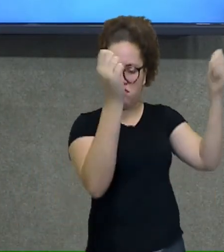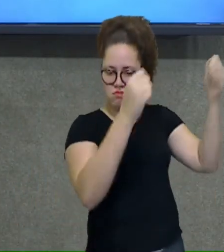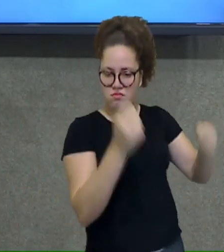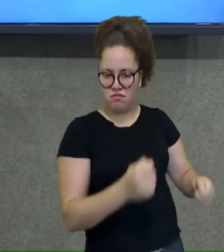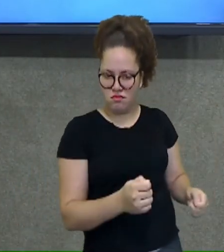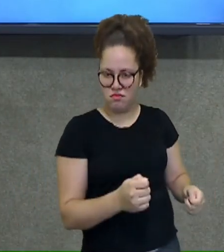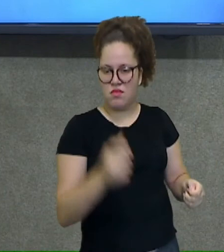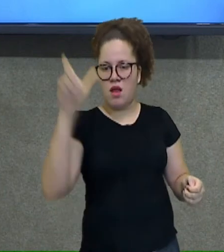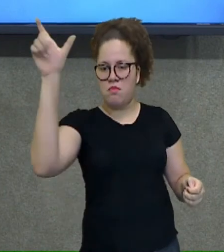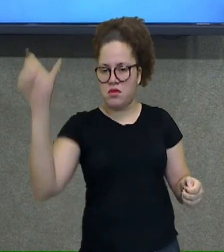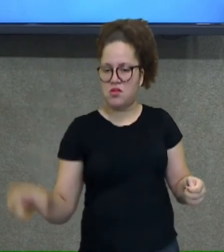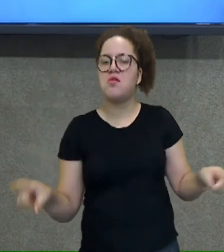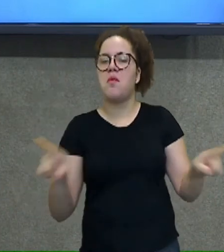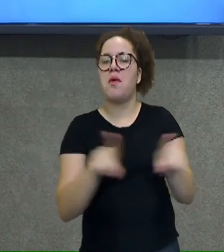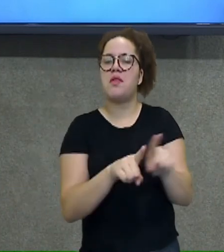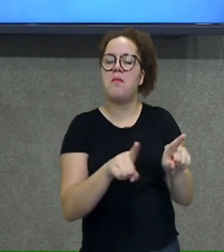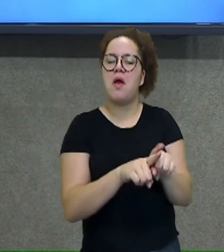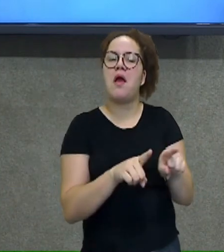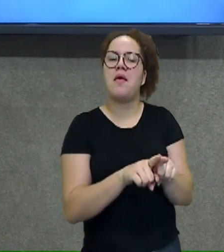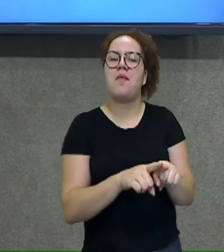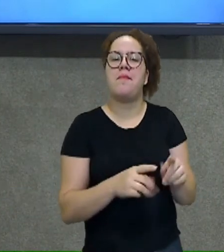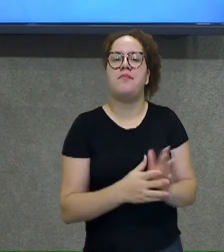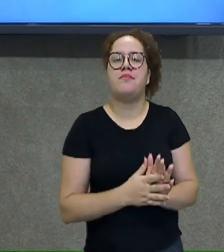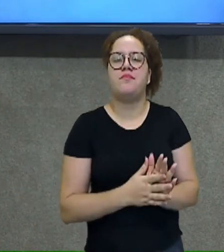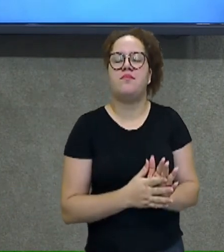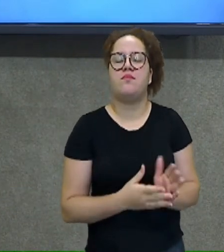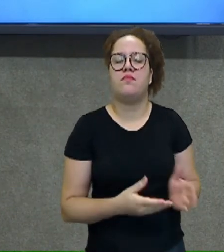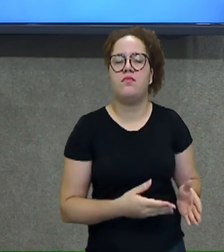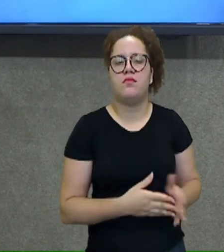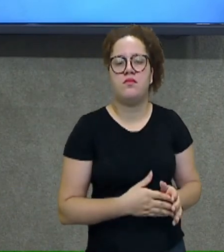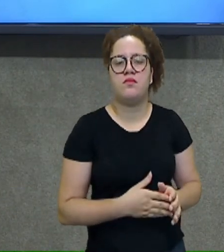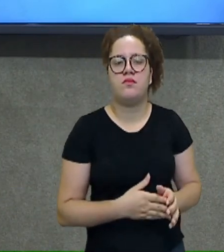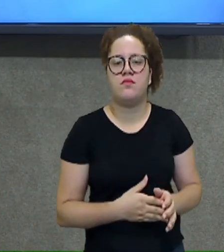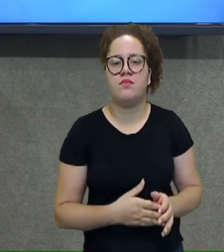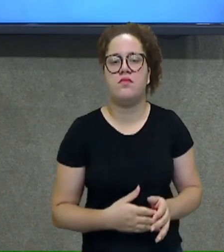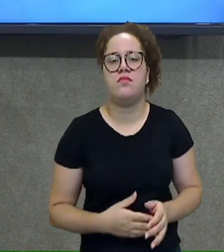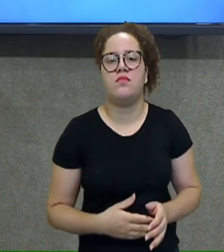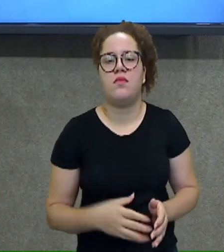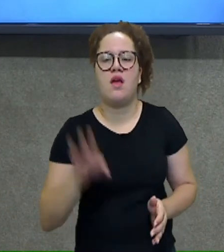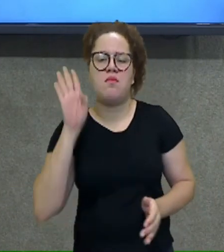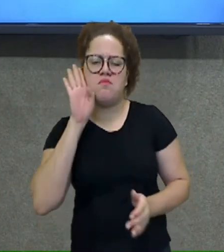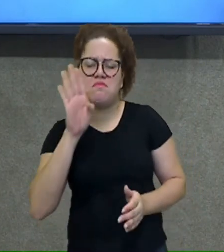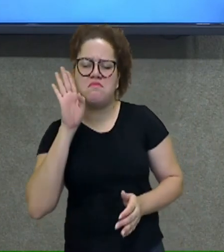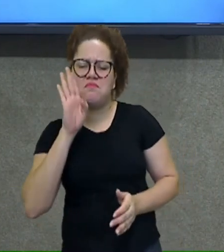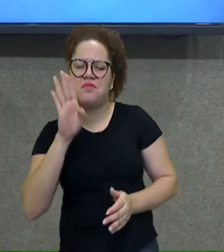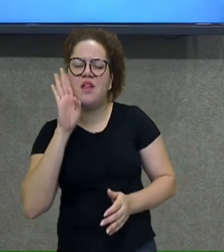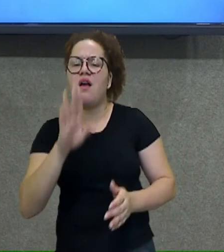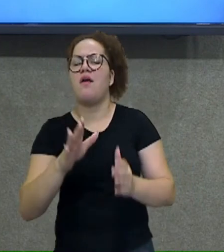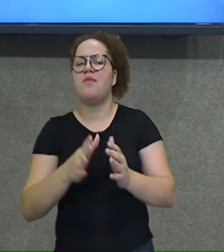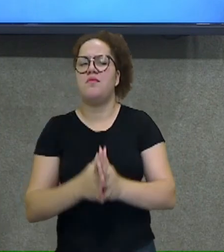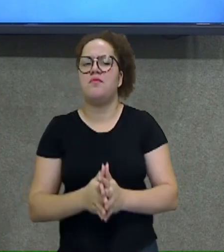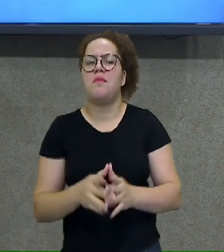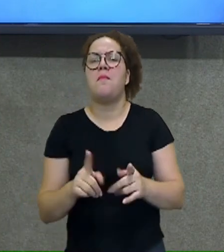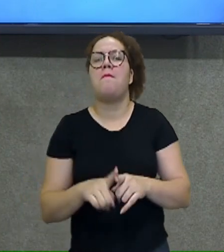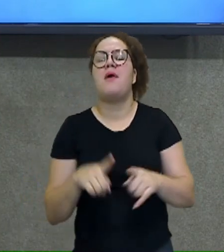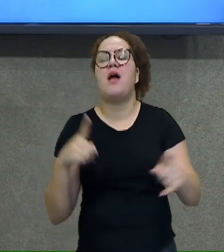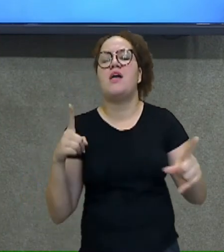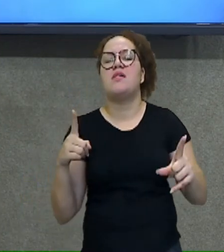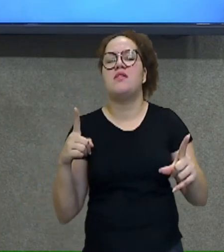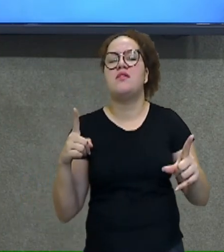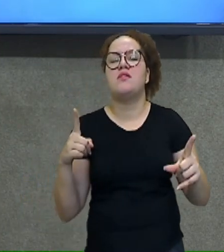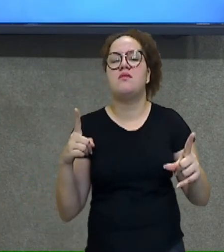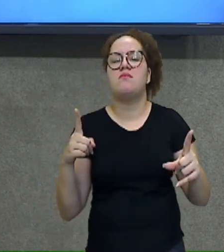em voga, trazer o artista para o nosso meio, é muito bacana. Mas quando o artista